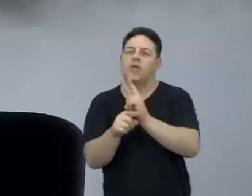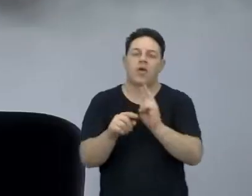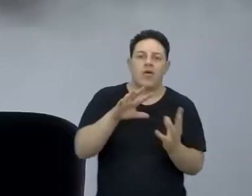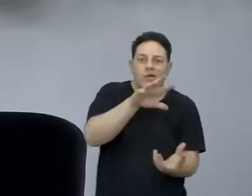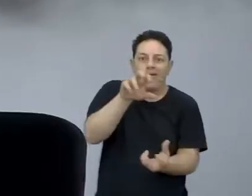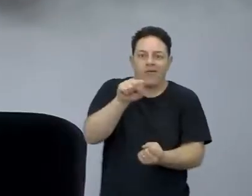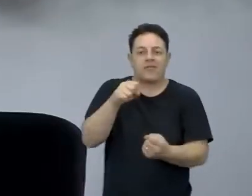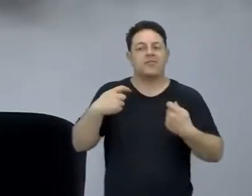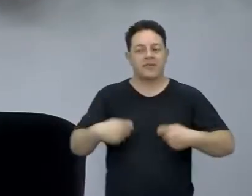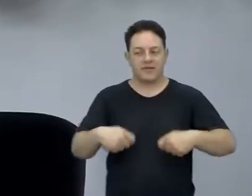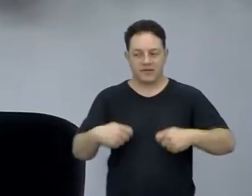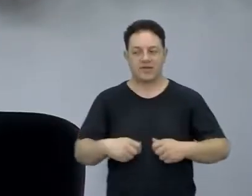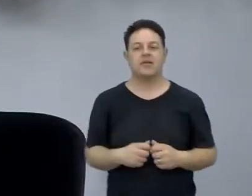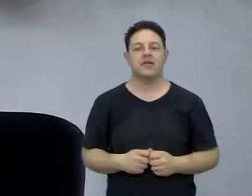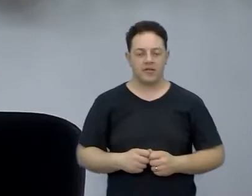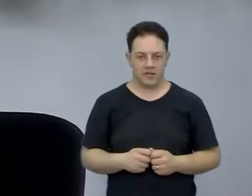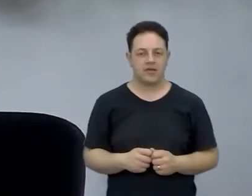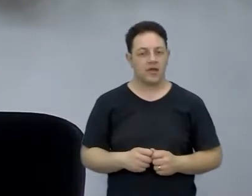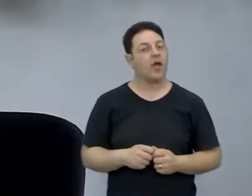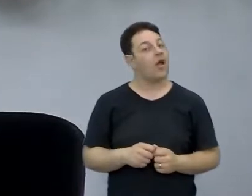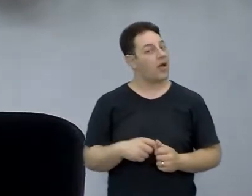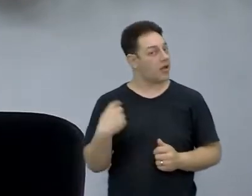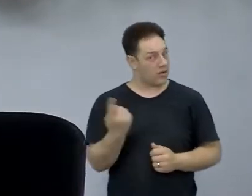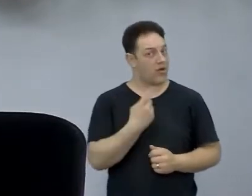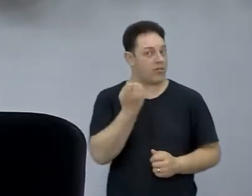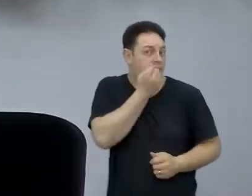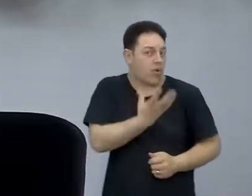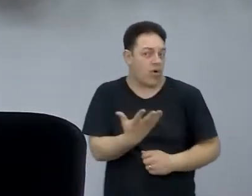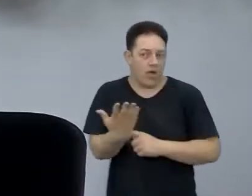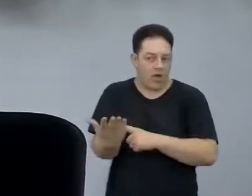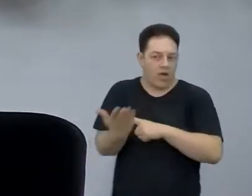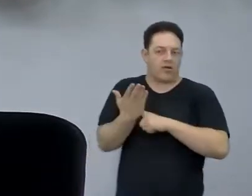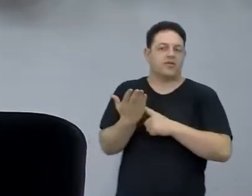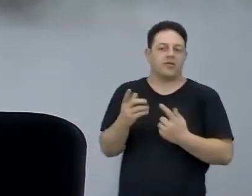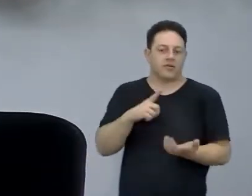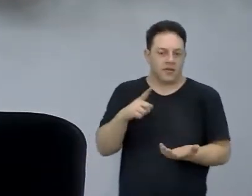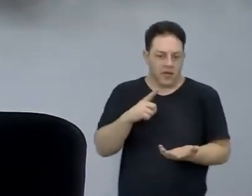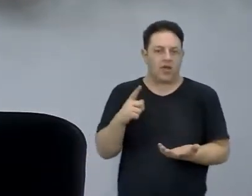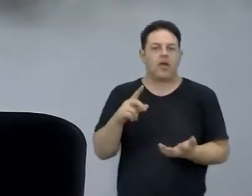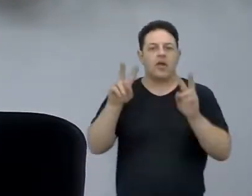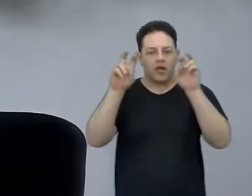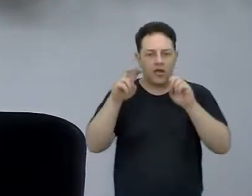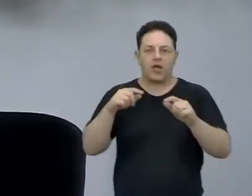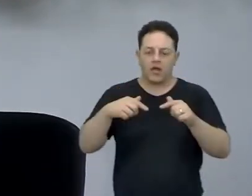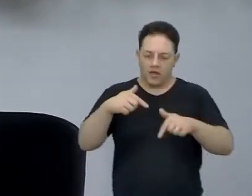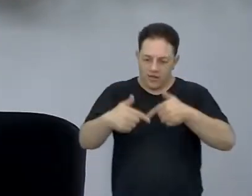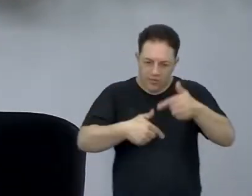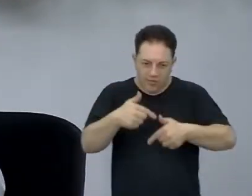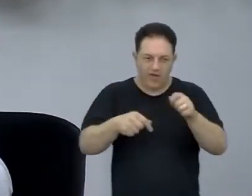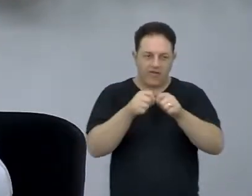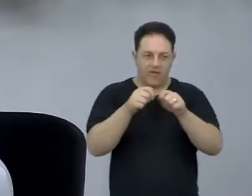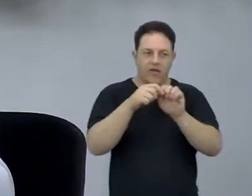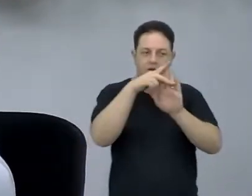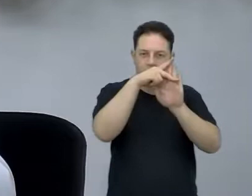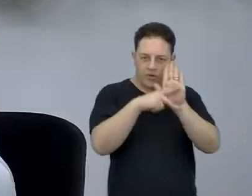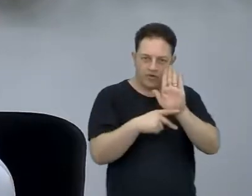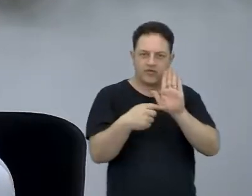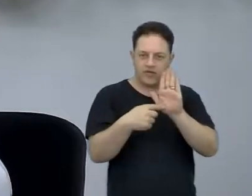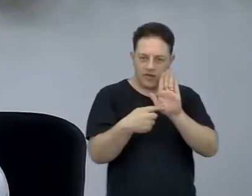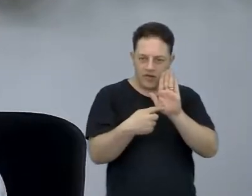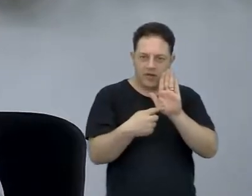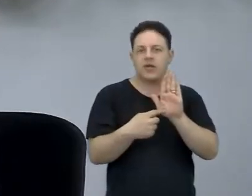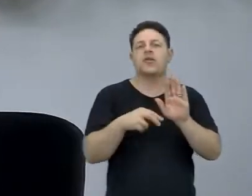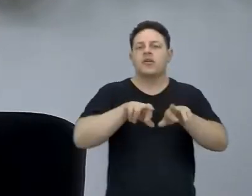nossa... A gente foi, na verdade, beneficiado por o desenvolvimento aí de um projeto tão bacana que uniu tão legal,